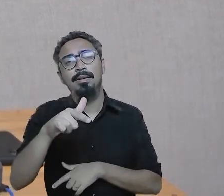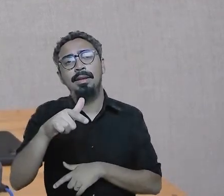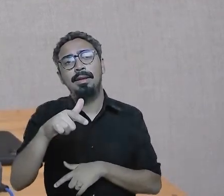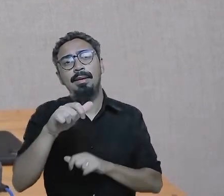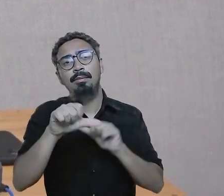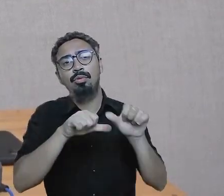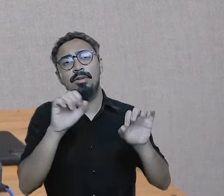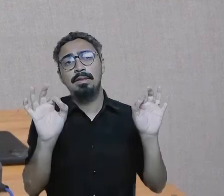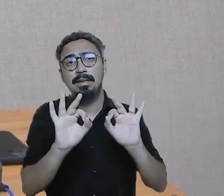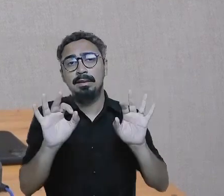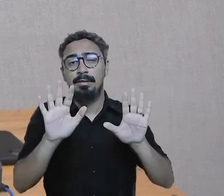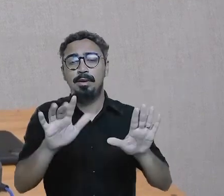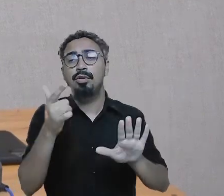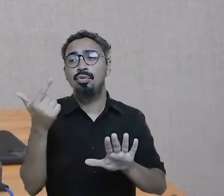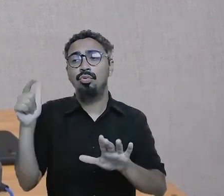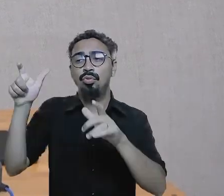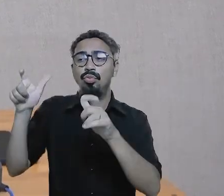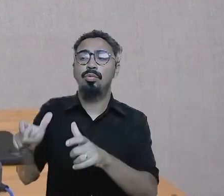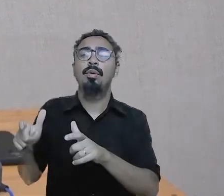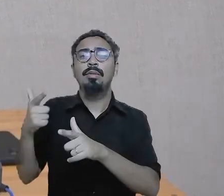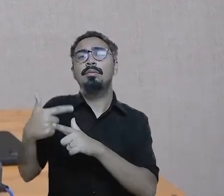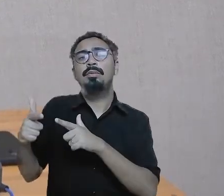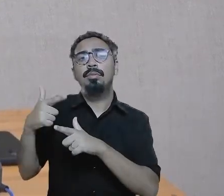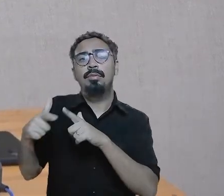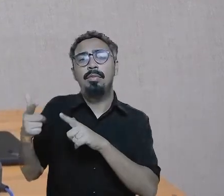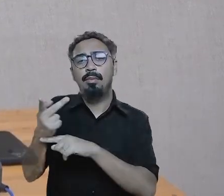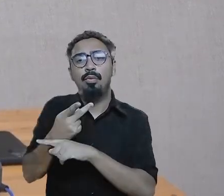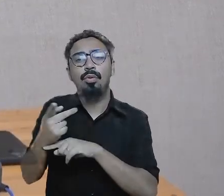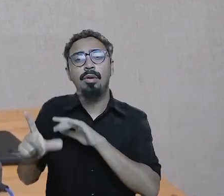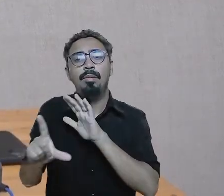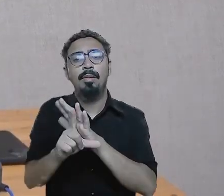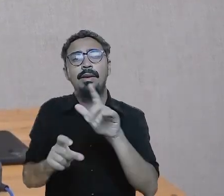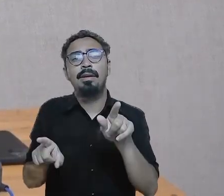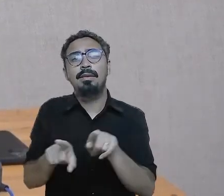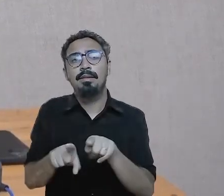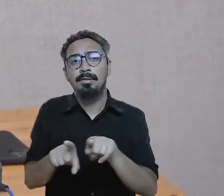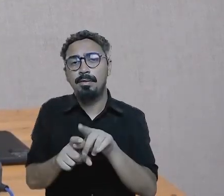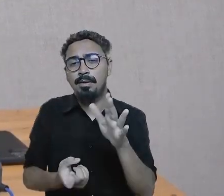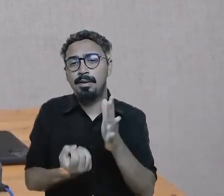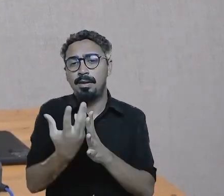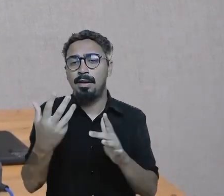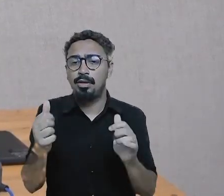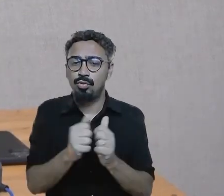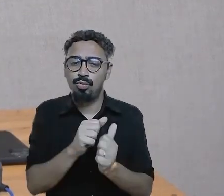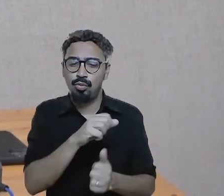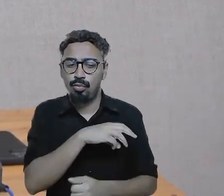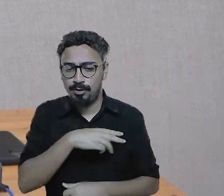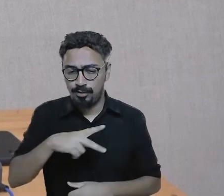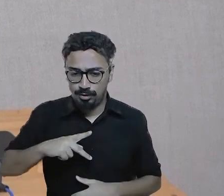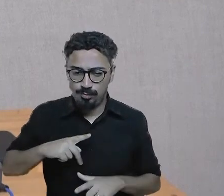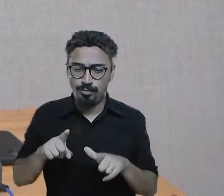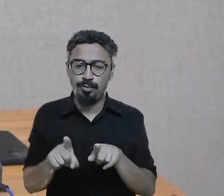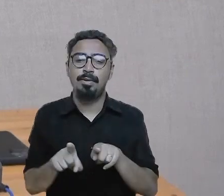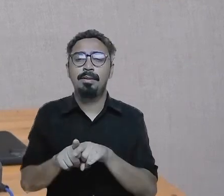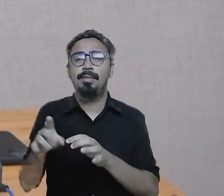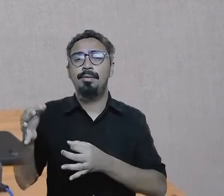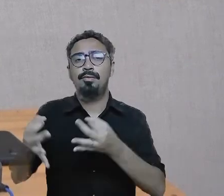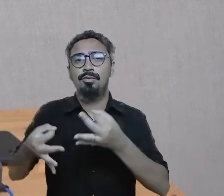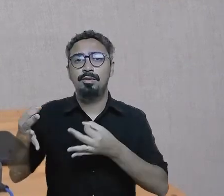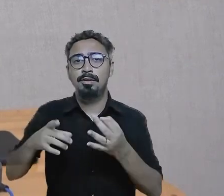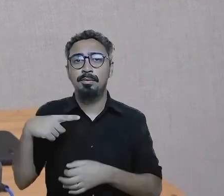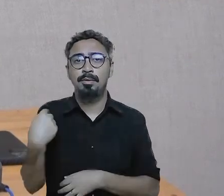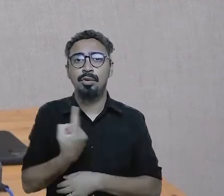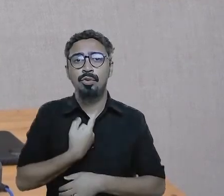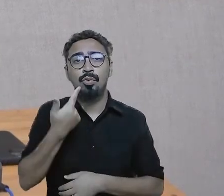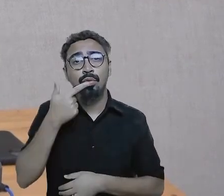de se buscar uma legislação se construir junto ao Ministério Público depois e ao judiciário para que se